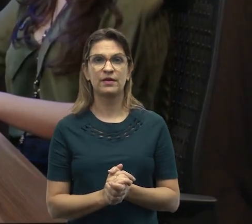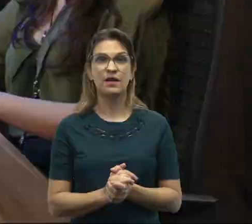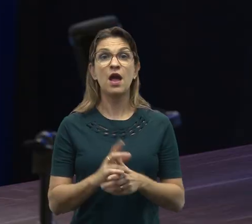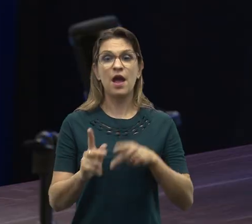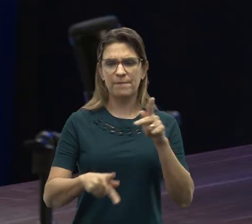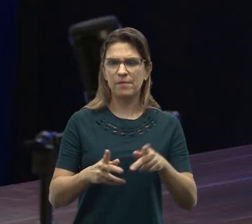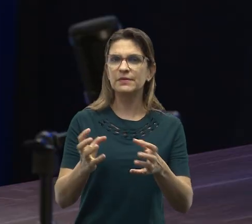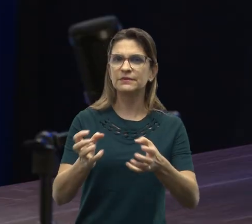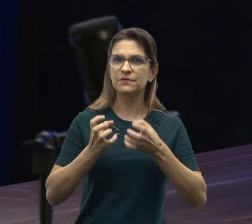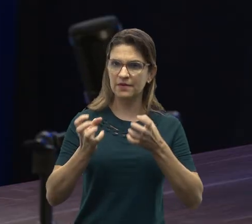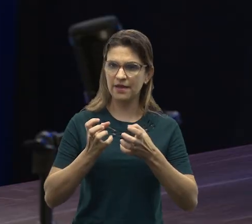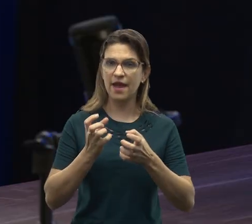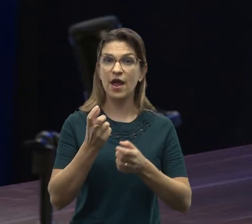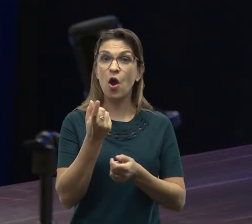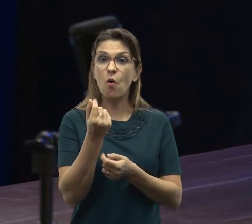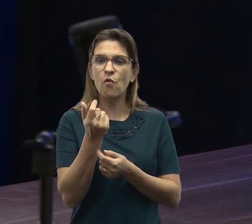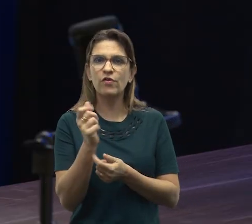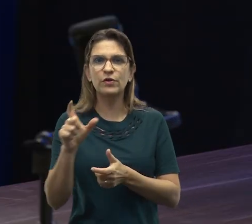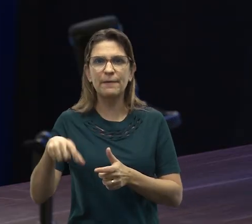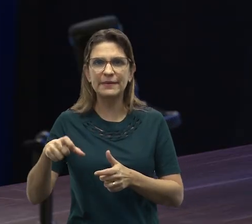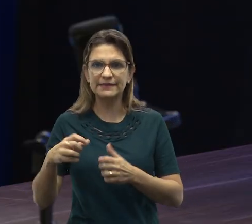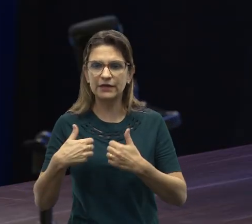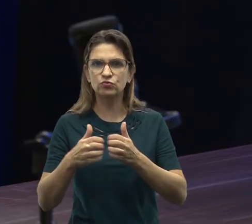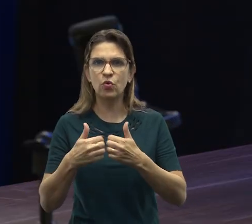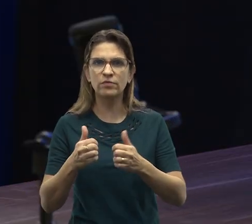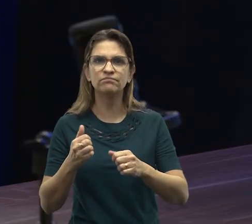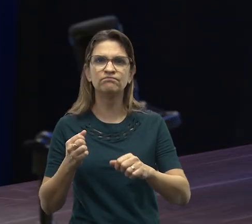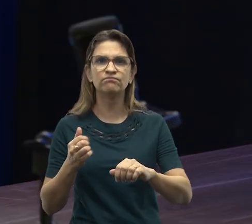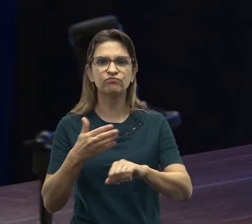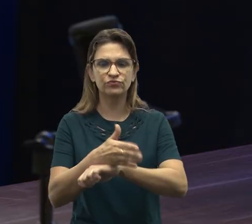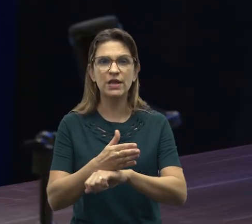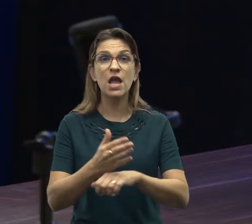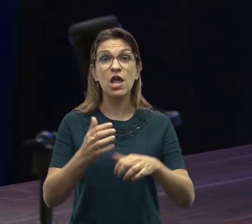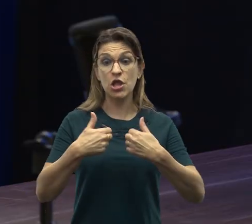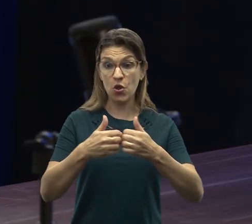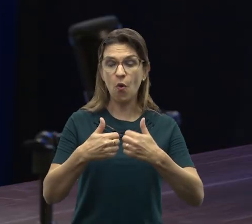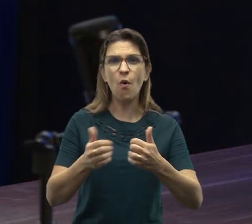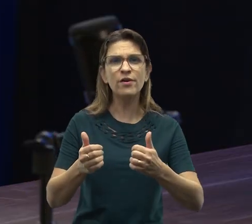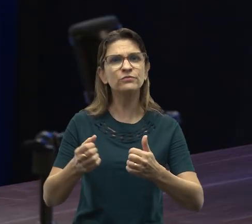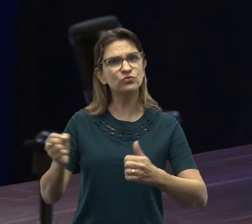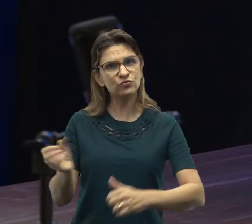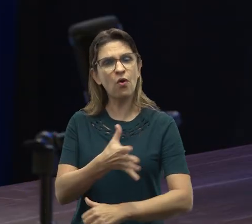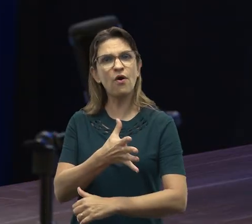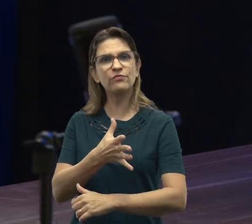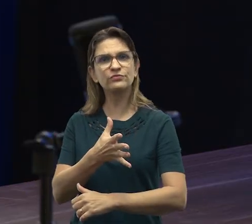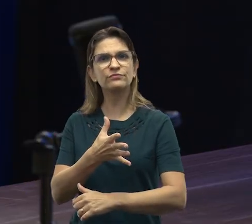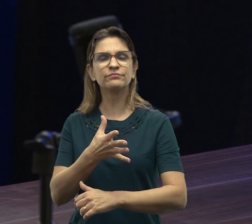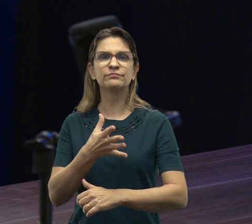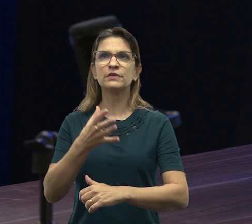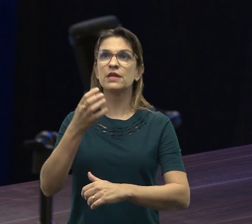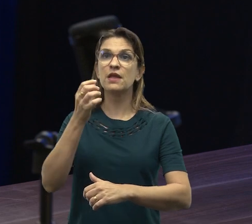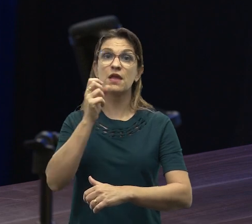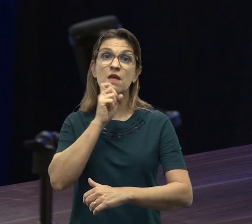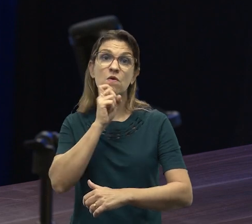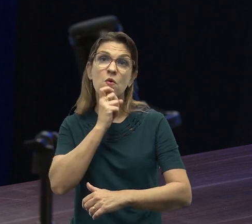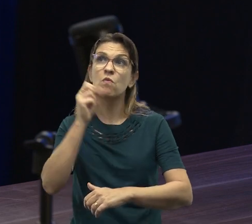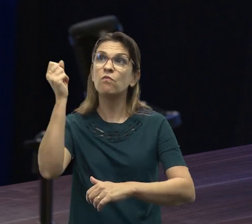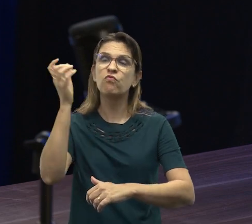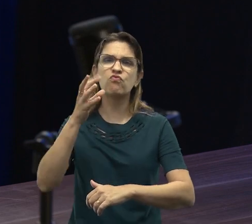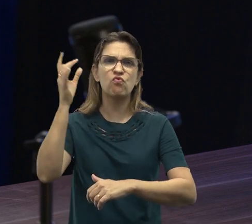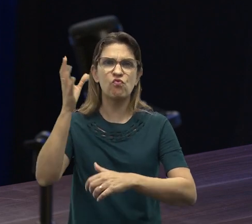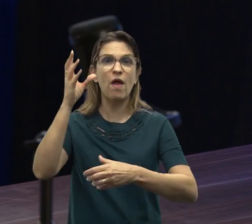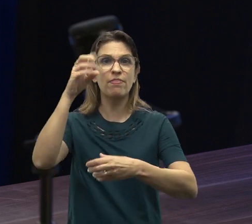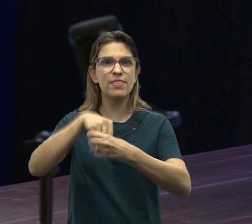ônibus novo, e agora com ar-condicionado. Então, eu acho que menos do que isso, ela tem a certeza